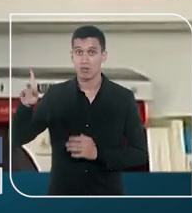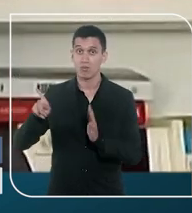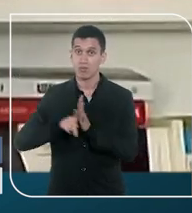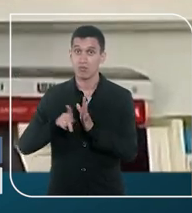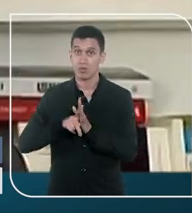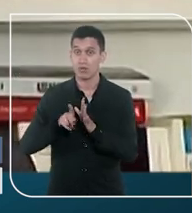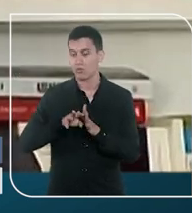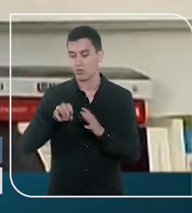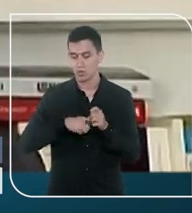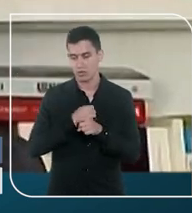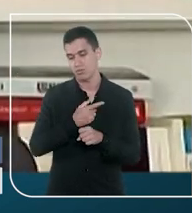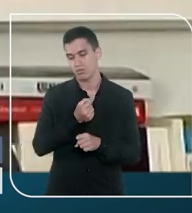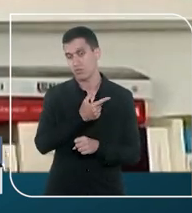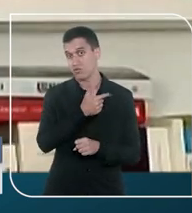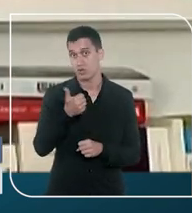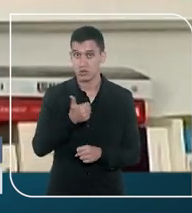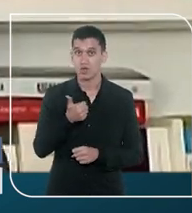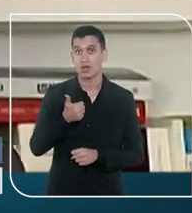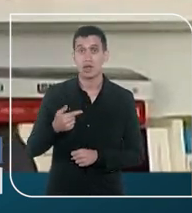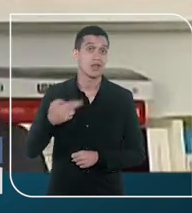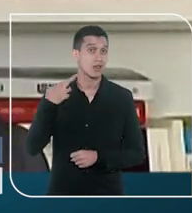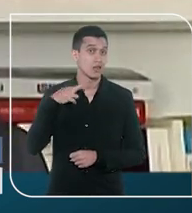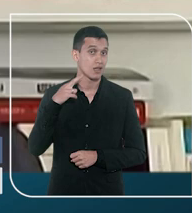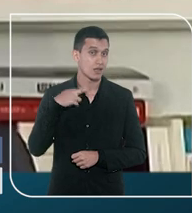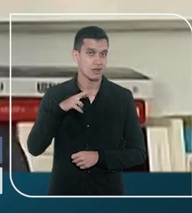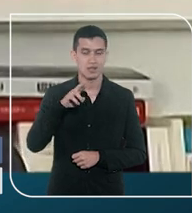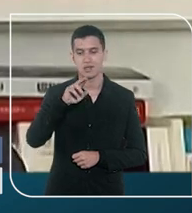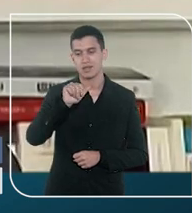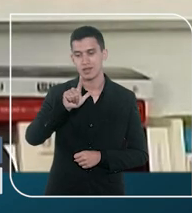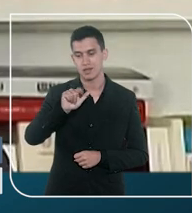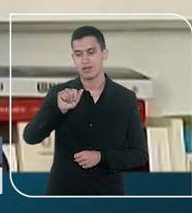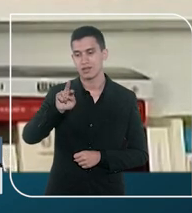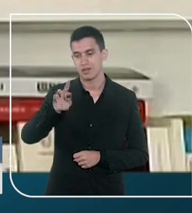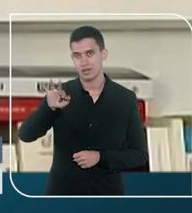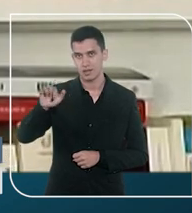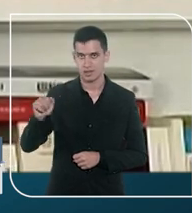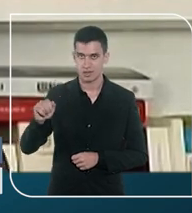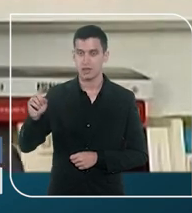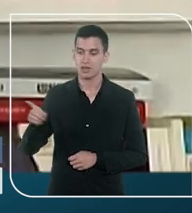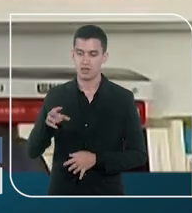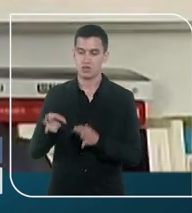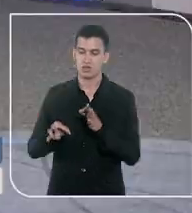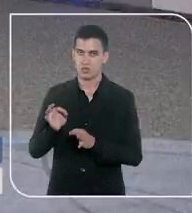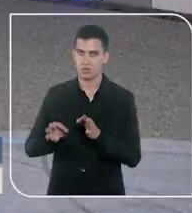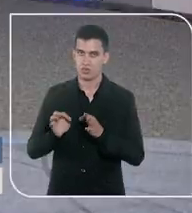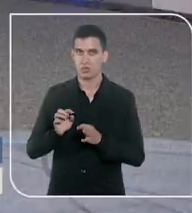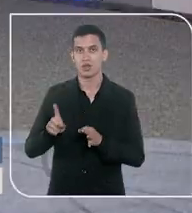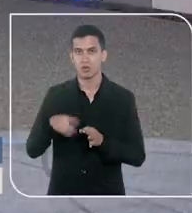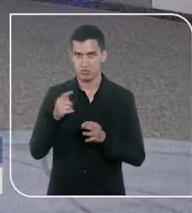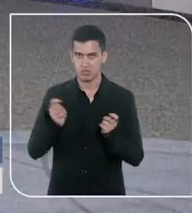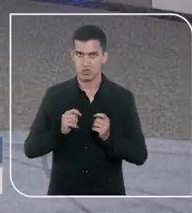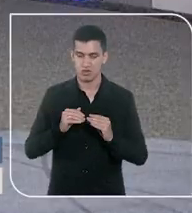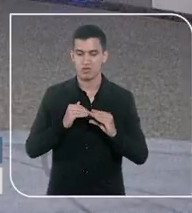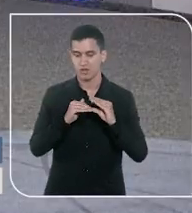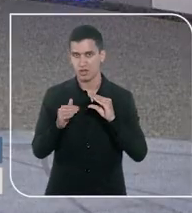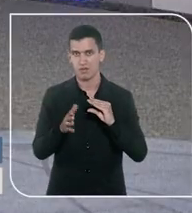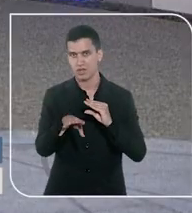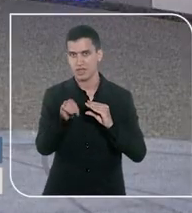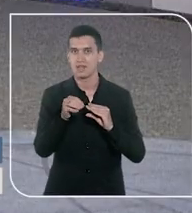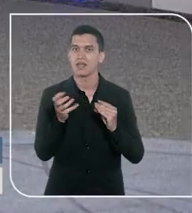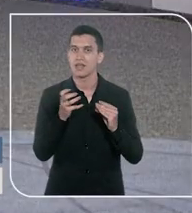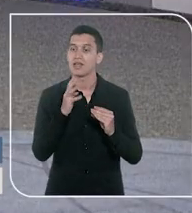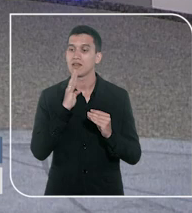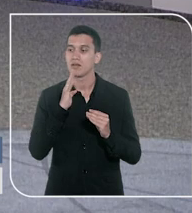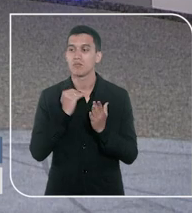ministra Laurita Vaz. Eu só não me lembro de cabeça o número do julgado, mas posso passar depois para os queridos amigos. Tudo bem. Então, doutor